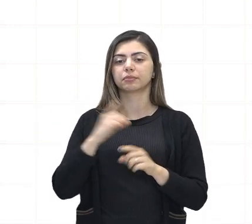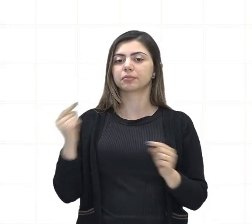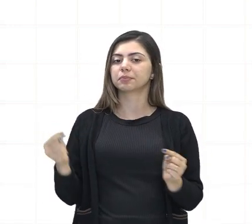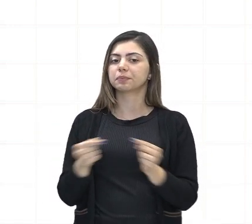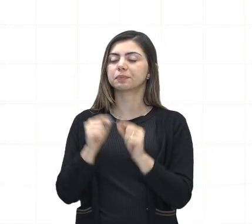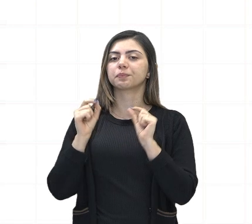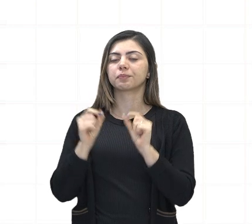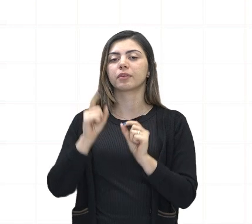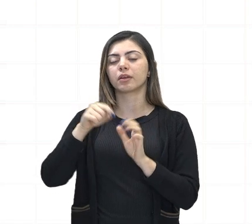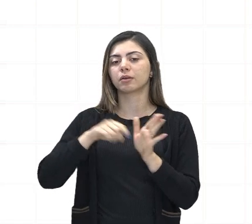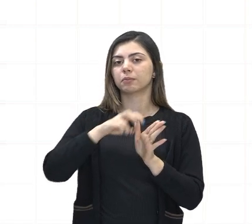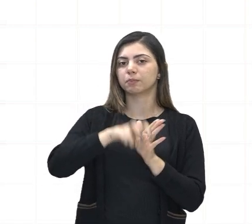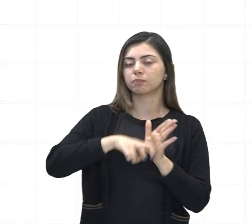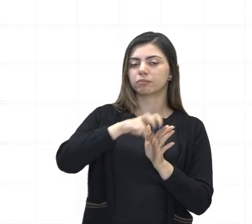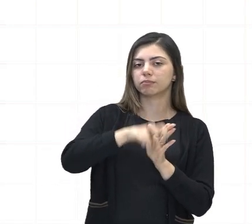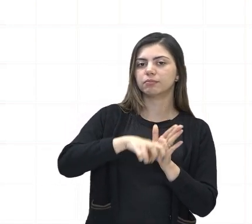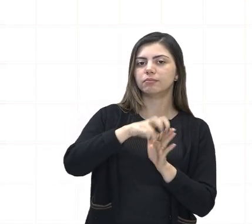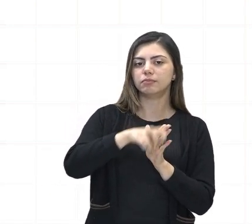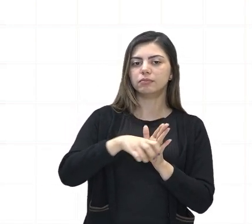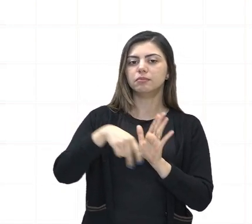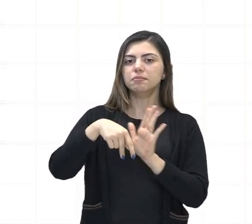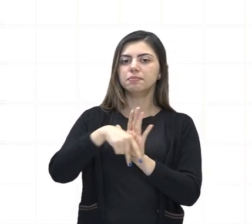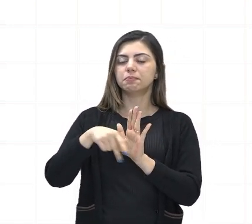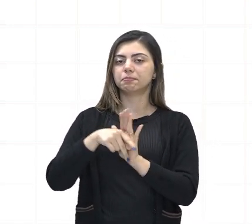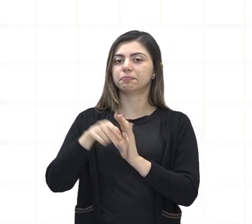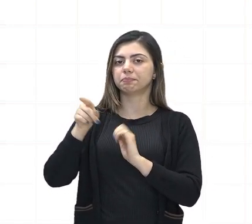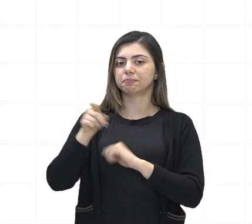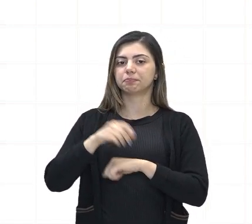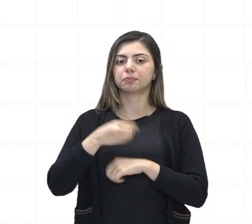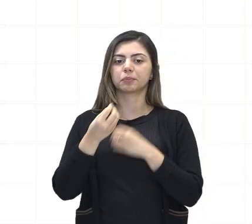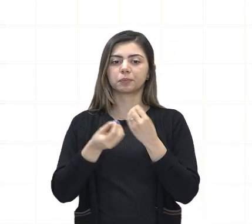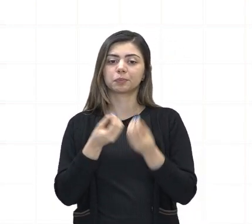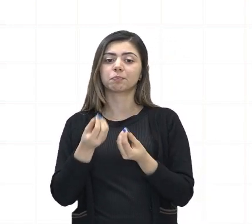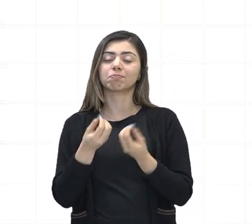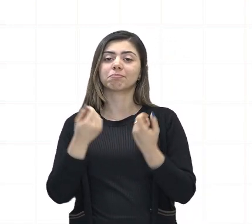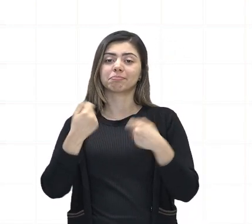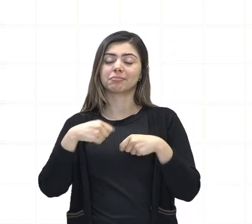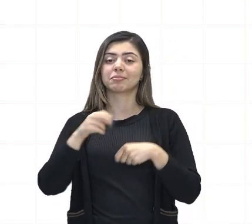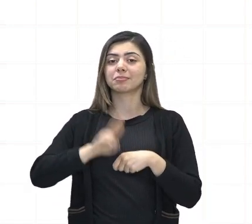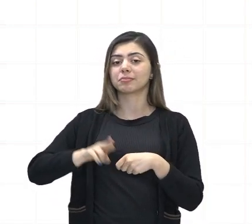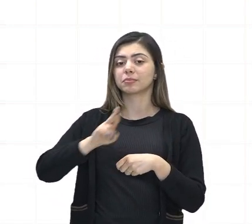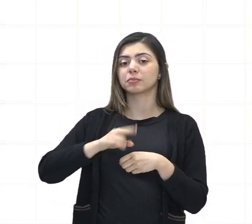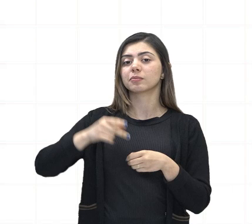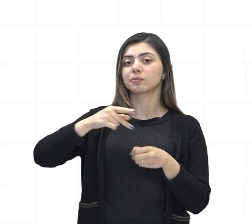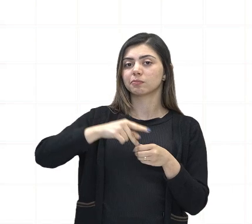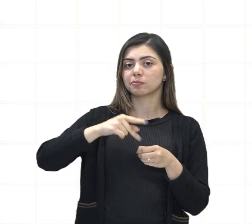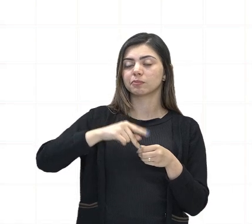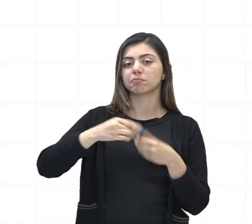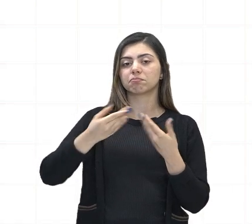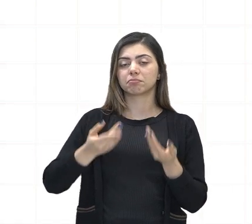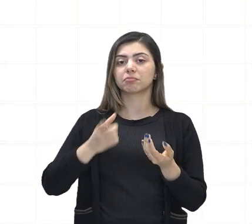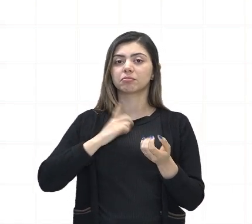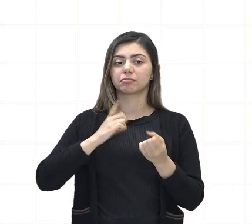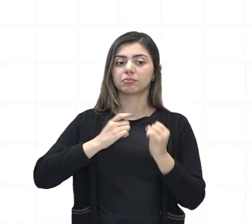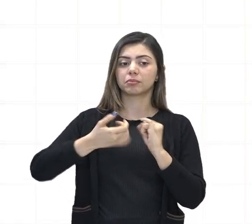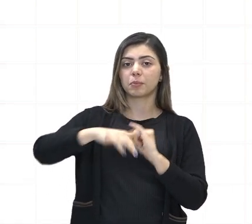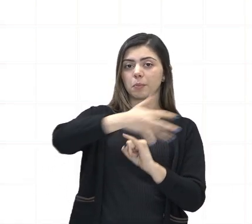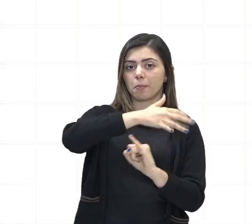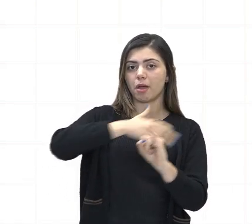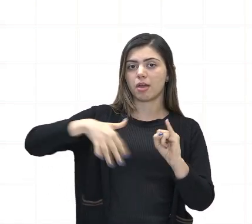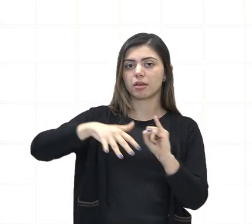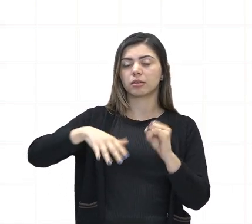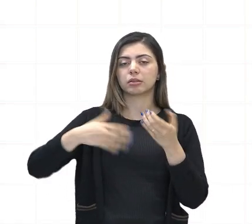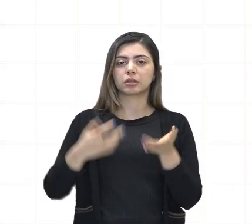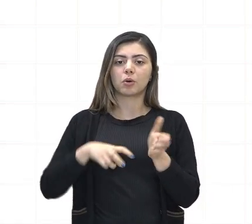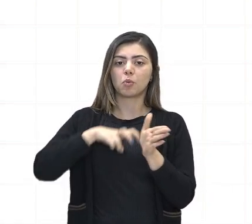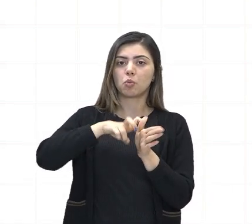de Cuba, as ferrovias lá de Cuba, que é a dependência de petróleo, né? É uma ilha, os trens,